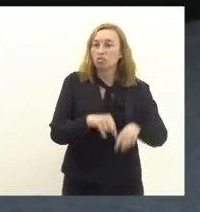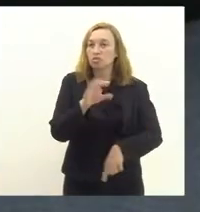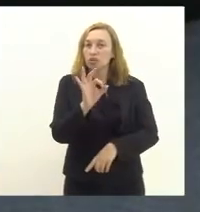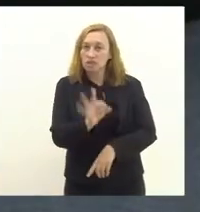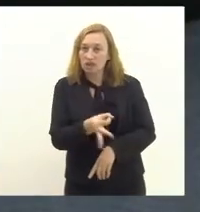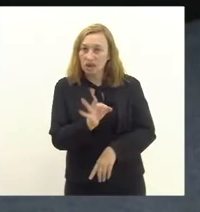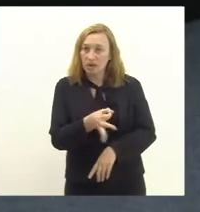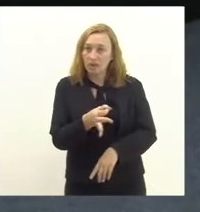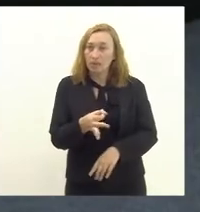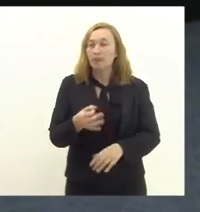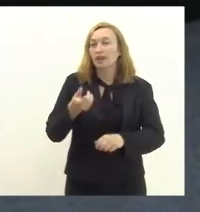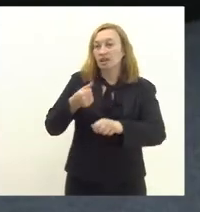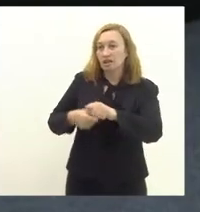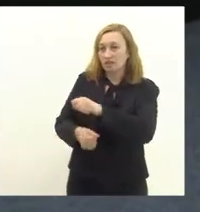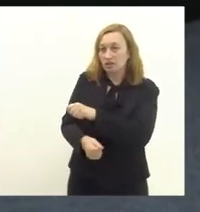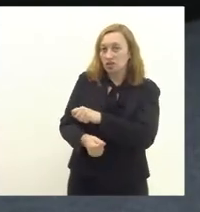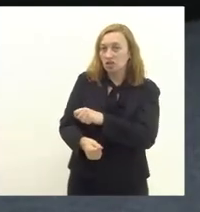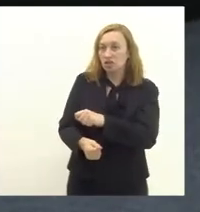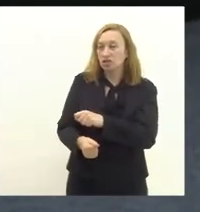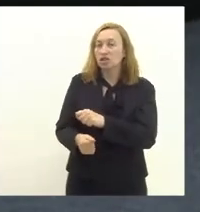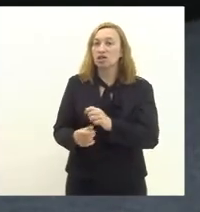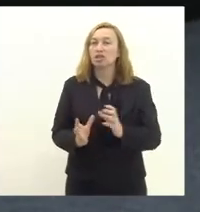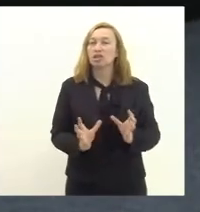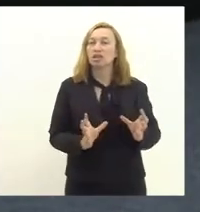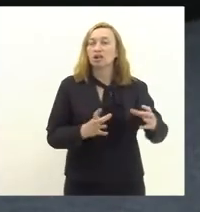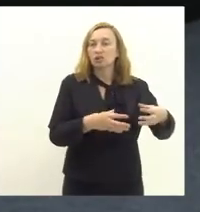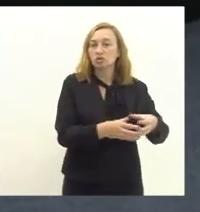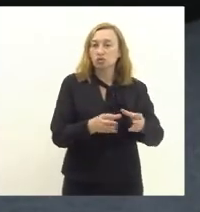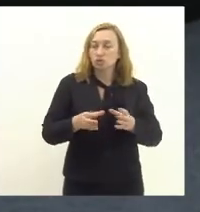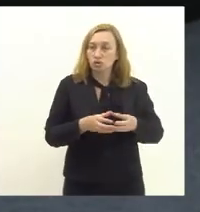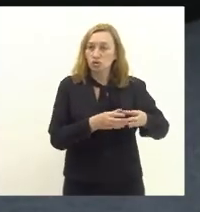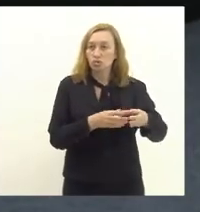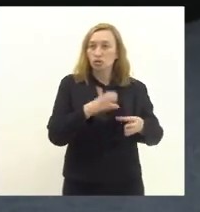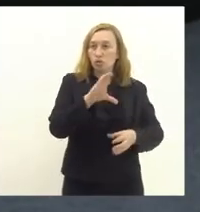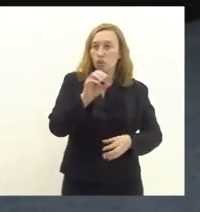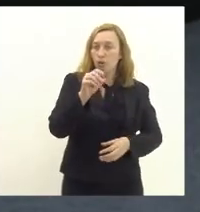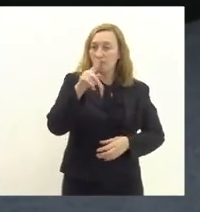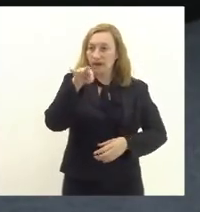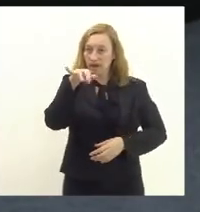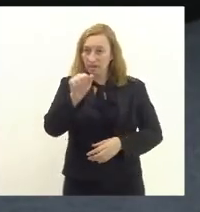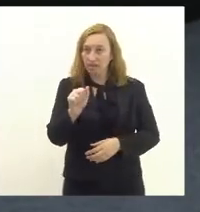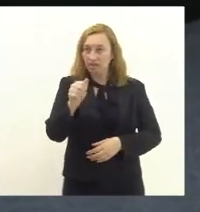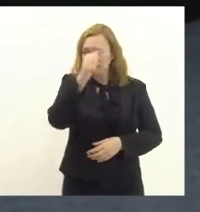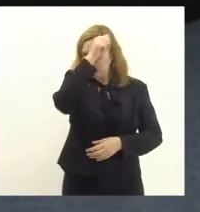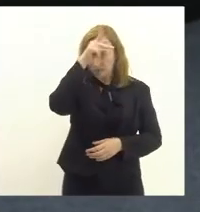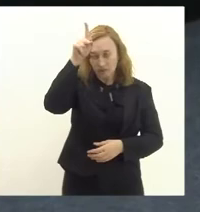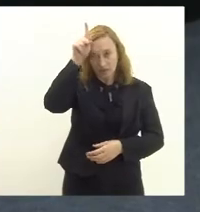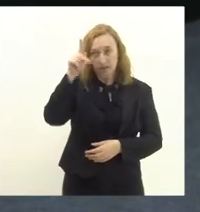ao invés de investir nessas cooperativas, a Prefeitura de Volta Redonda está decidindo gastar